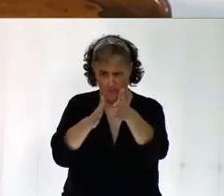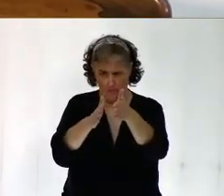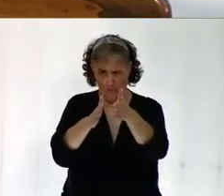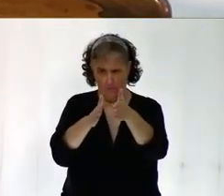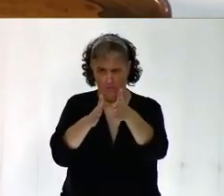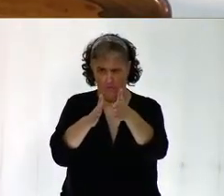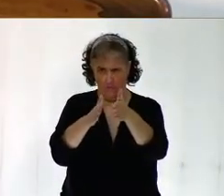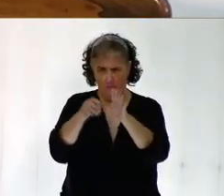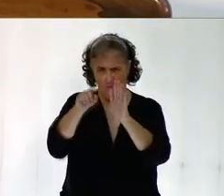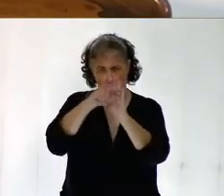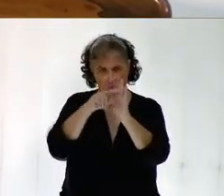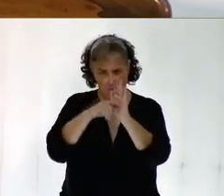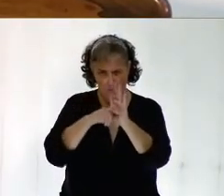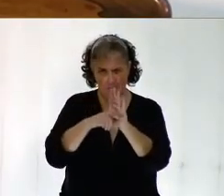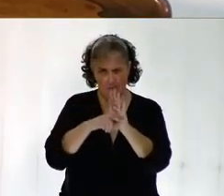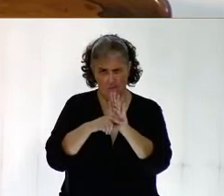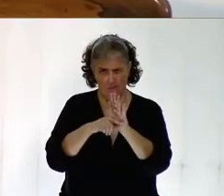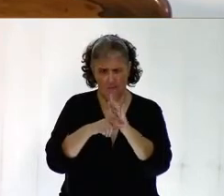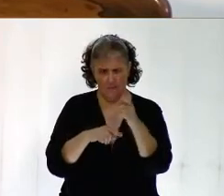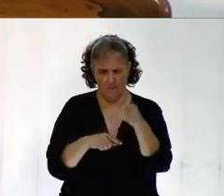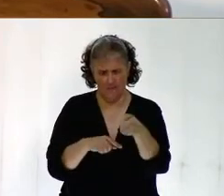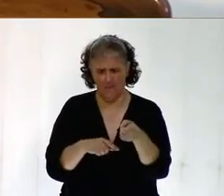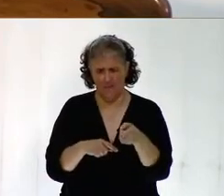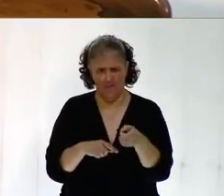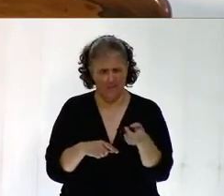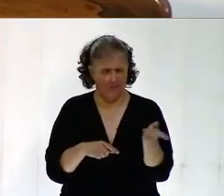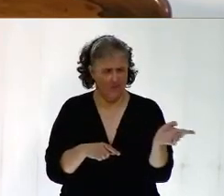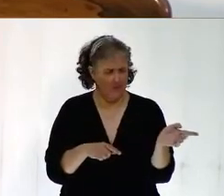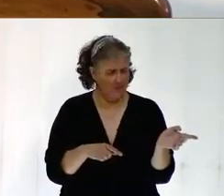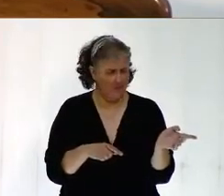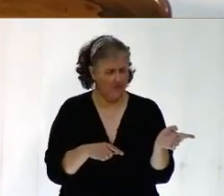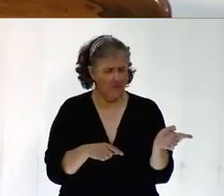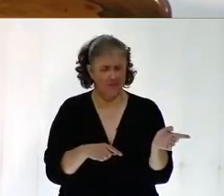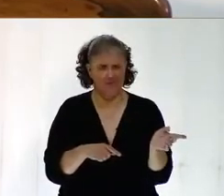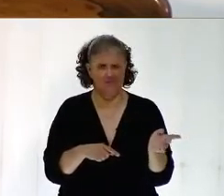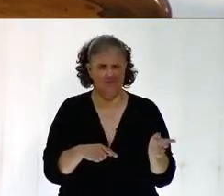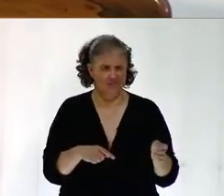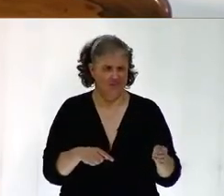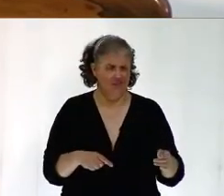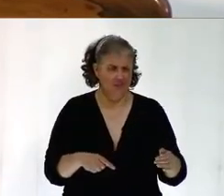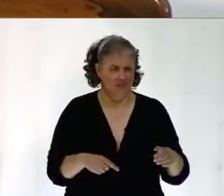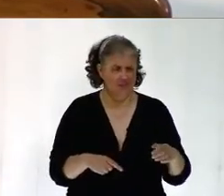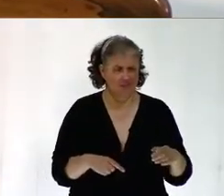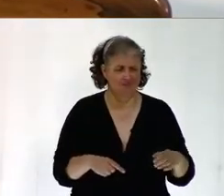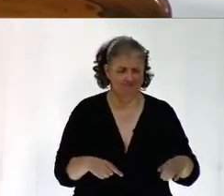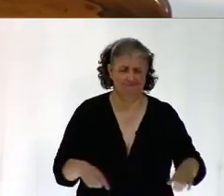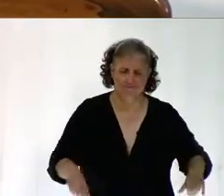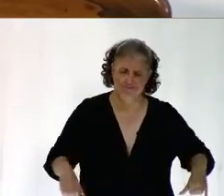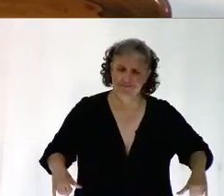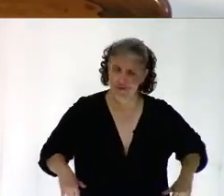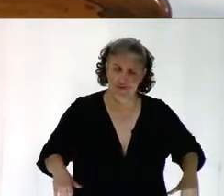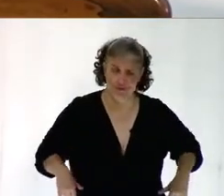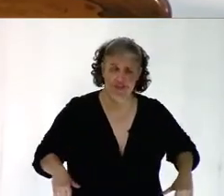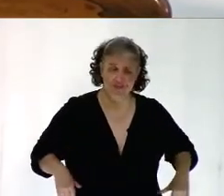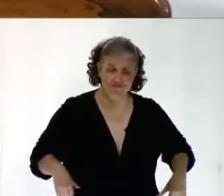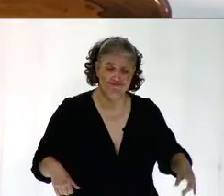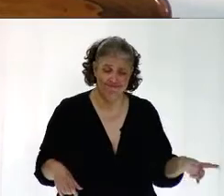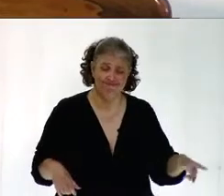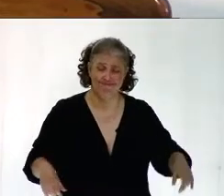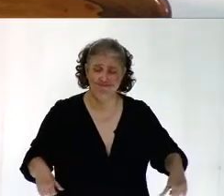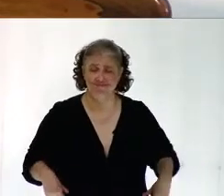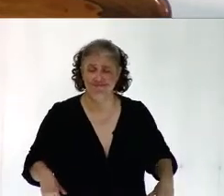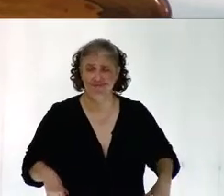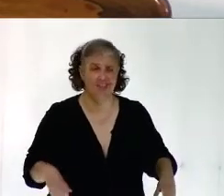e não é muito doloroso esse caminho deus está te conduzindo por um